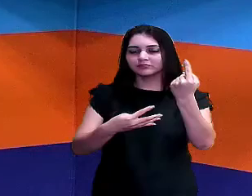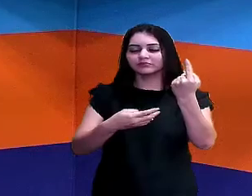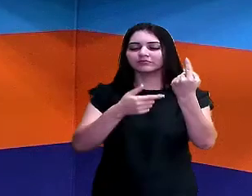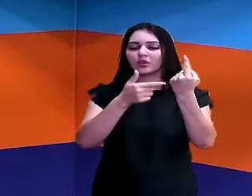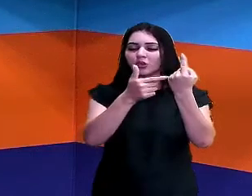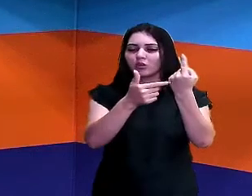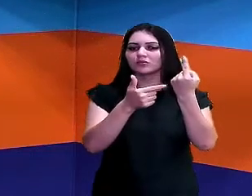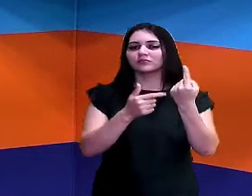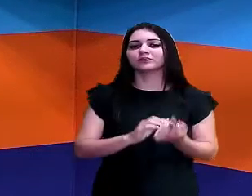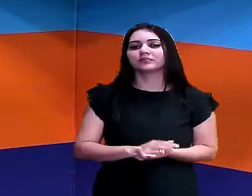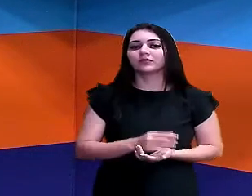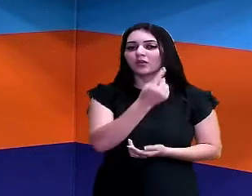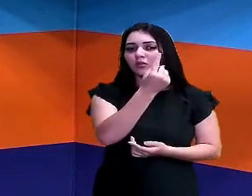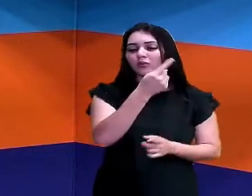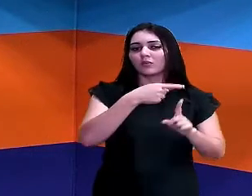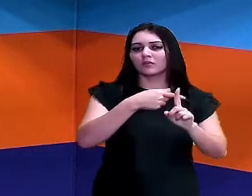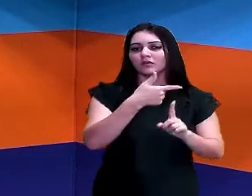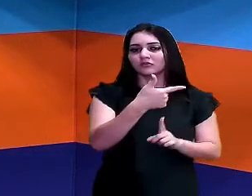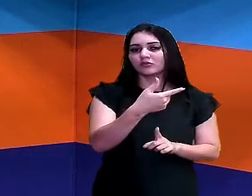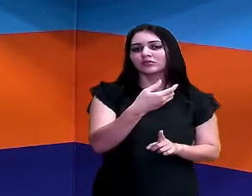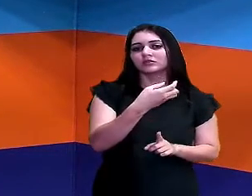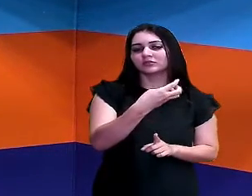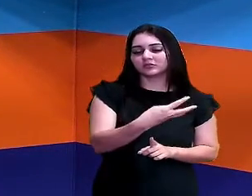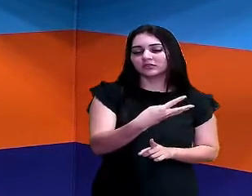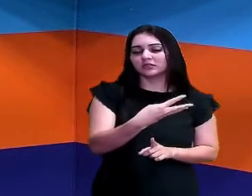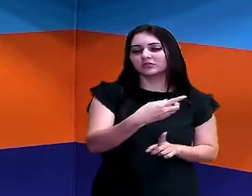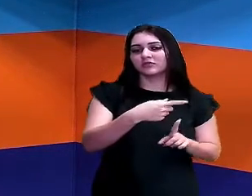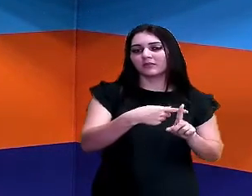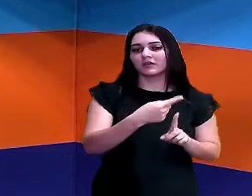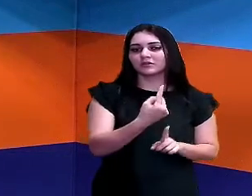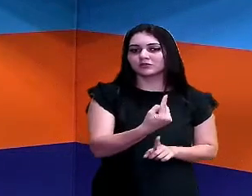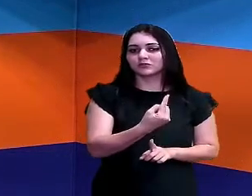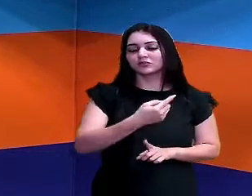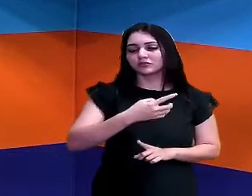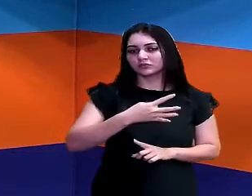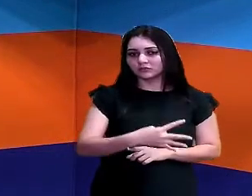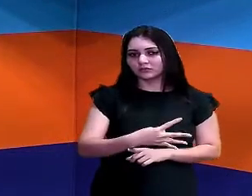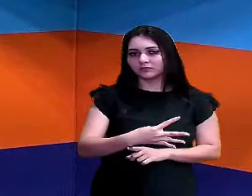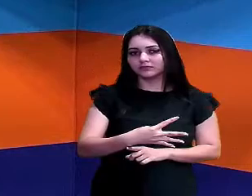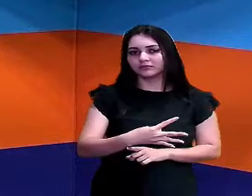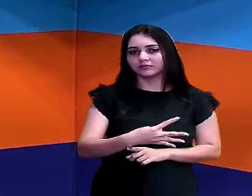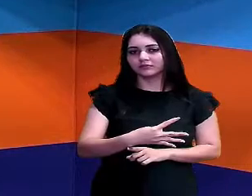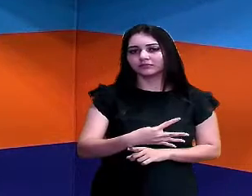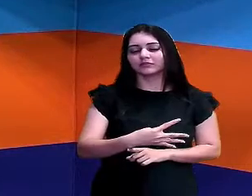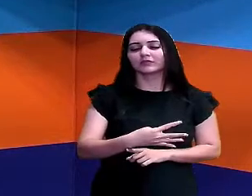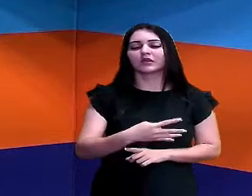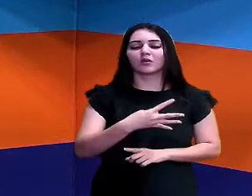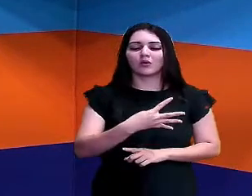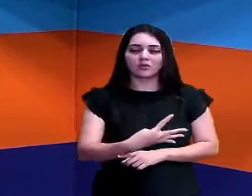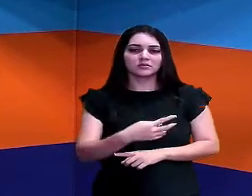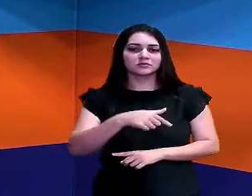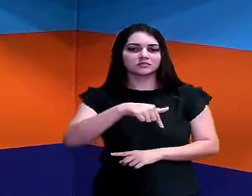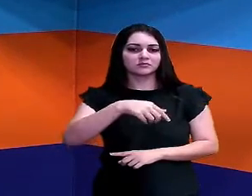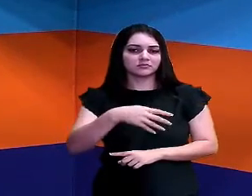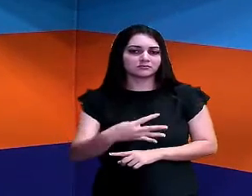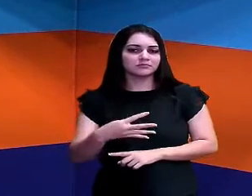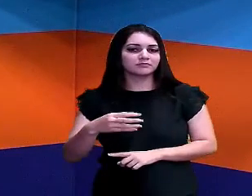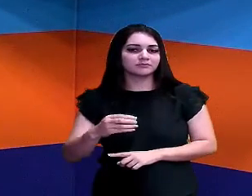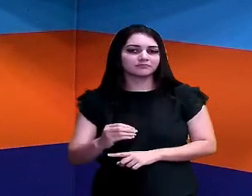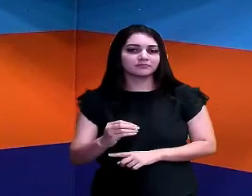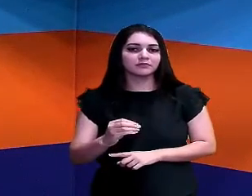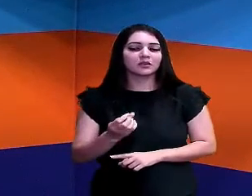2, ó. 1 mais 2, 3. 3 mais 1, 4. Deu 440.